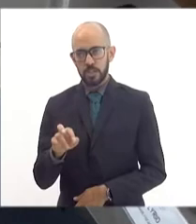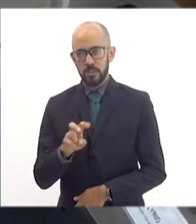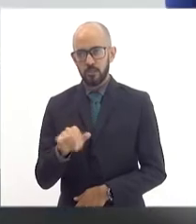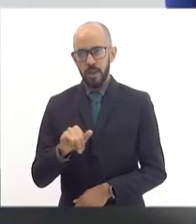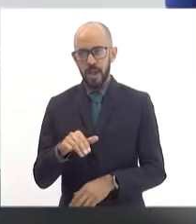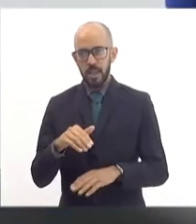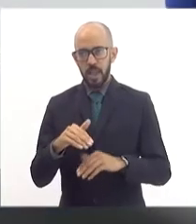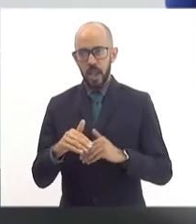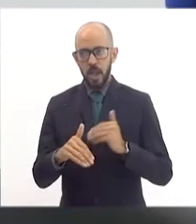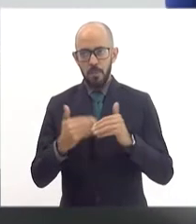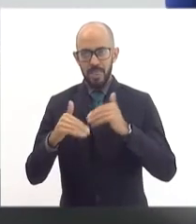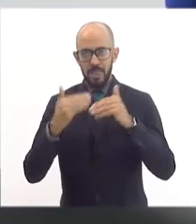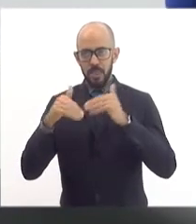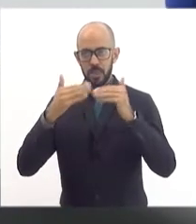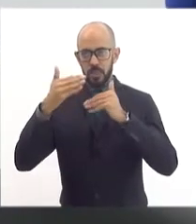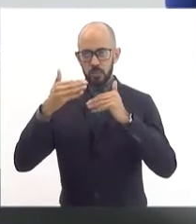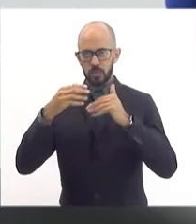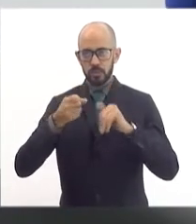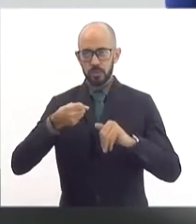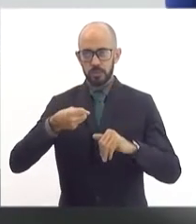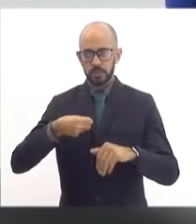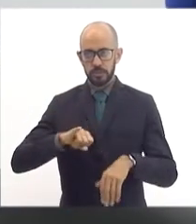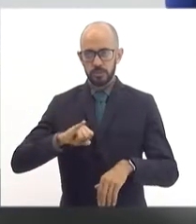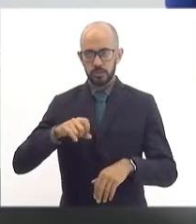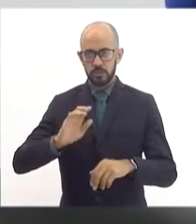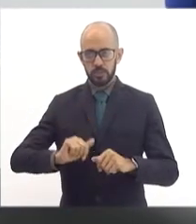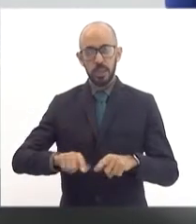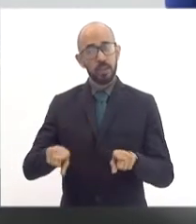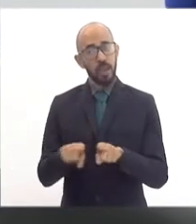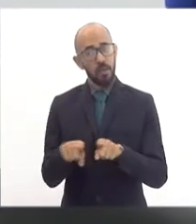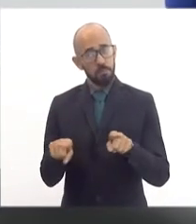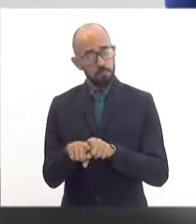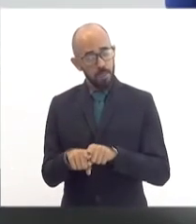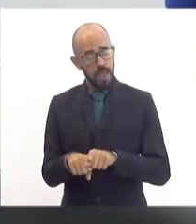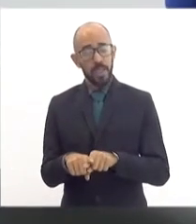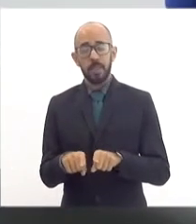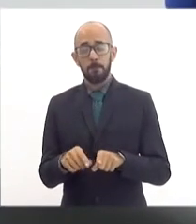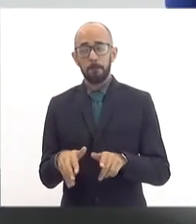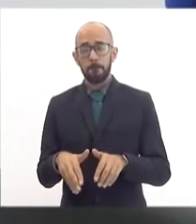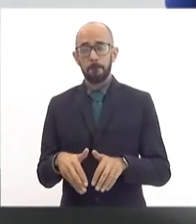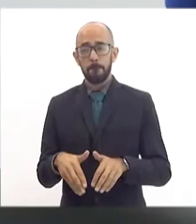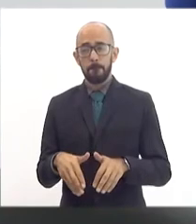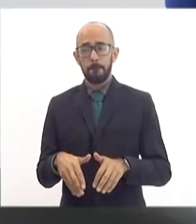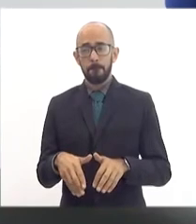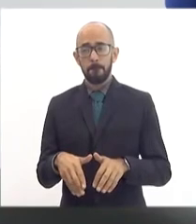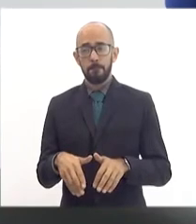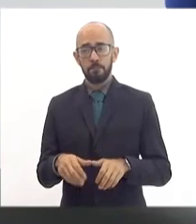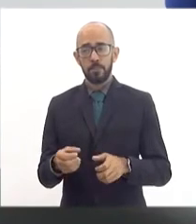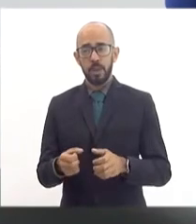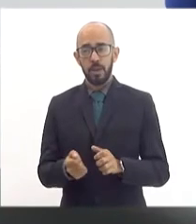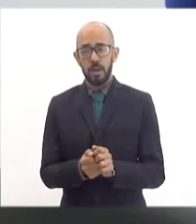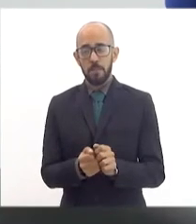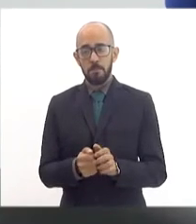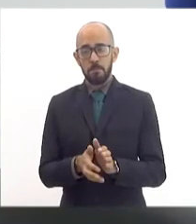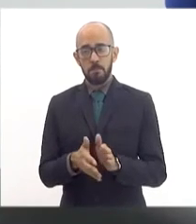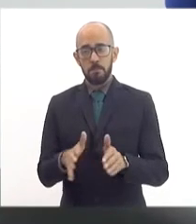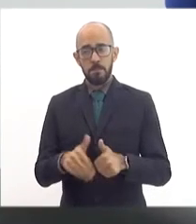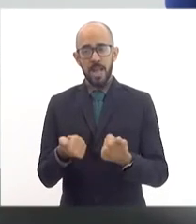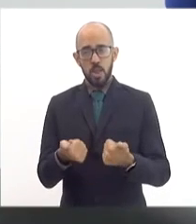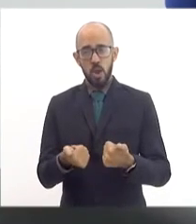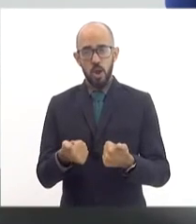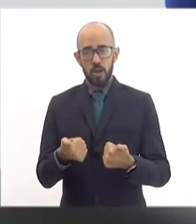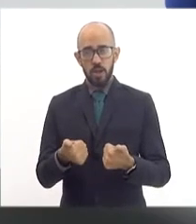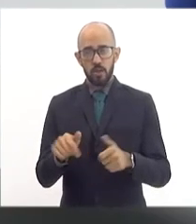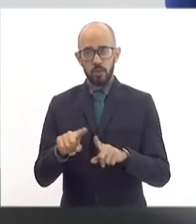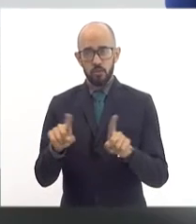na medida que você aumente o número de funcionários ou que você